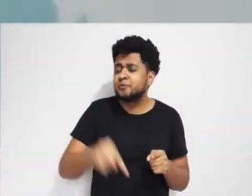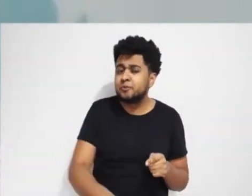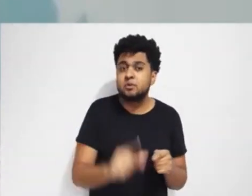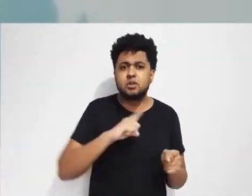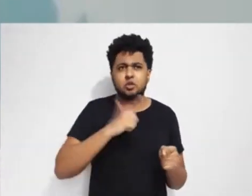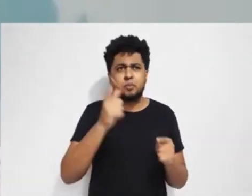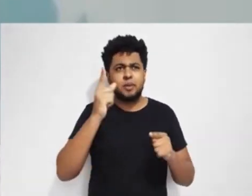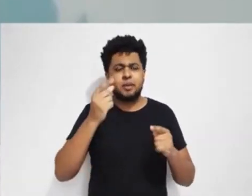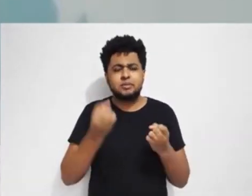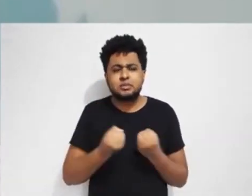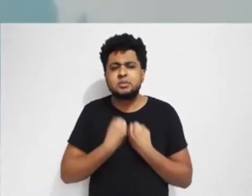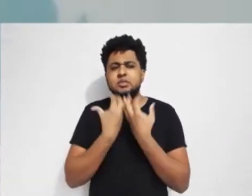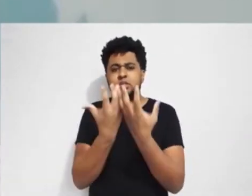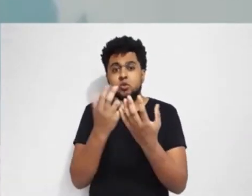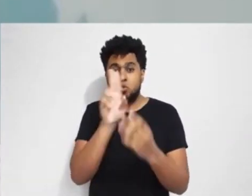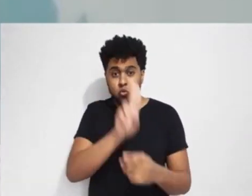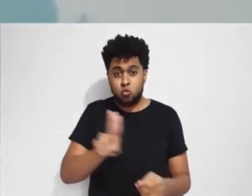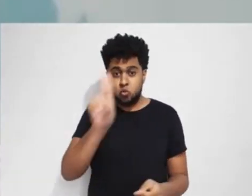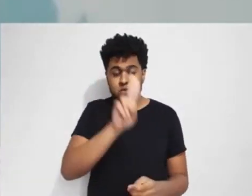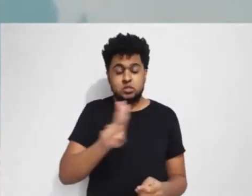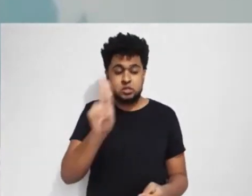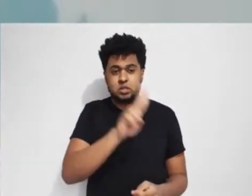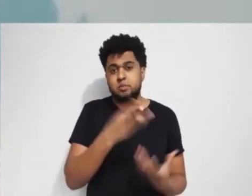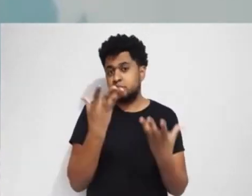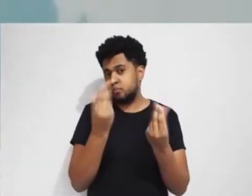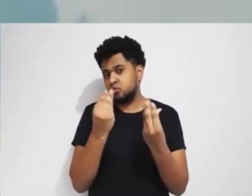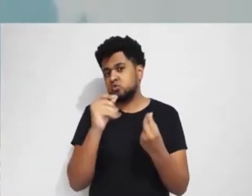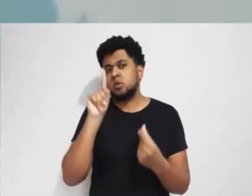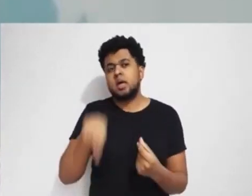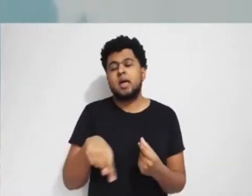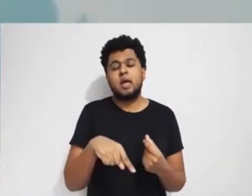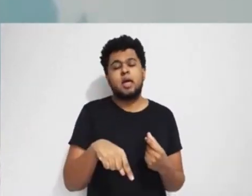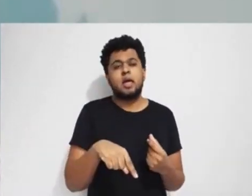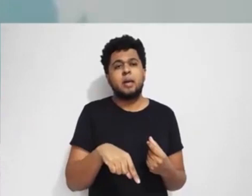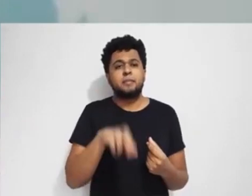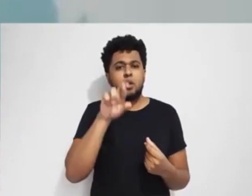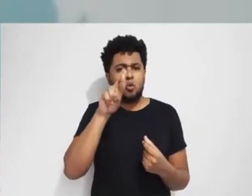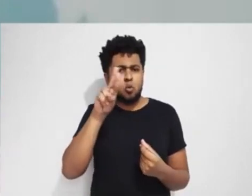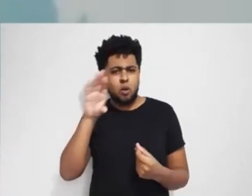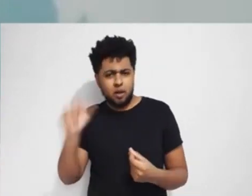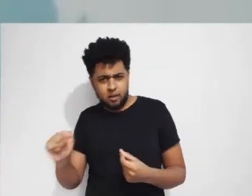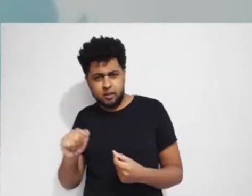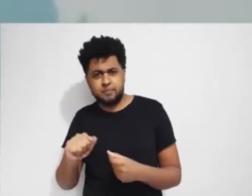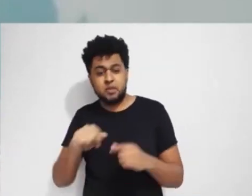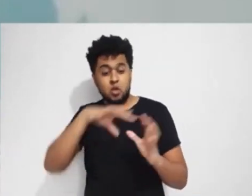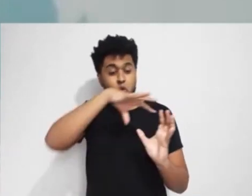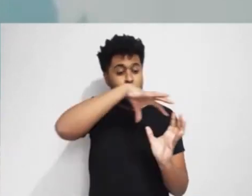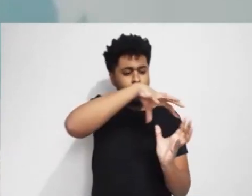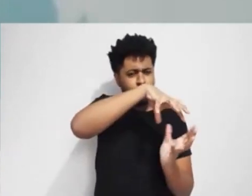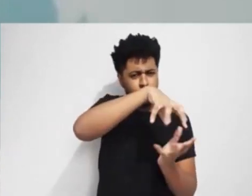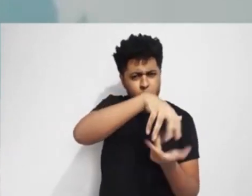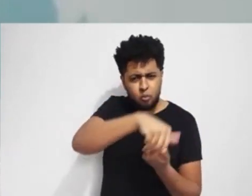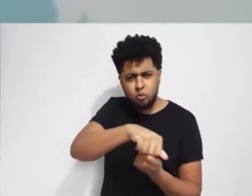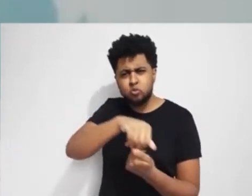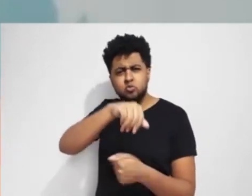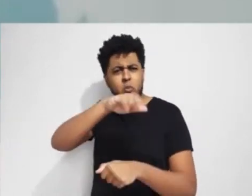expressão utilizada, que é a expressão VUCA, né? Que o mundo está cada vez com